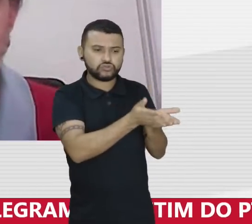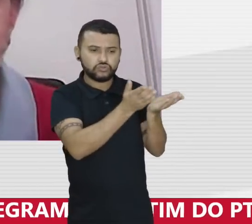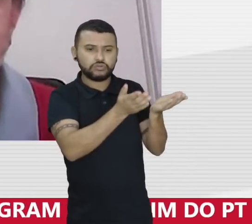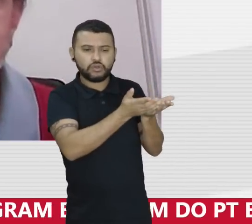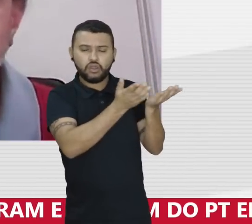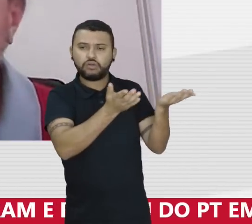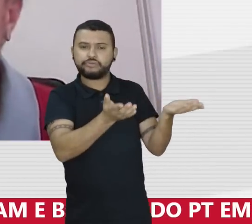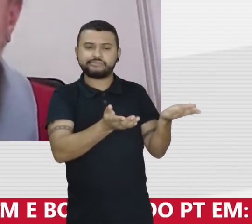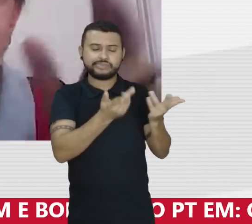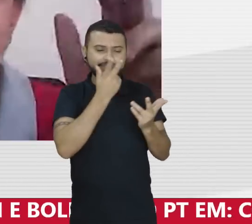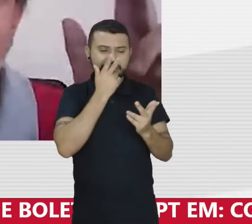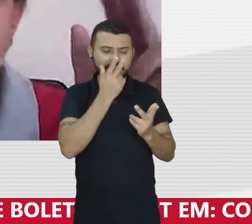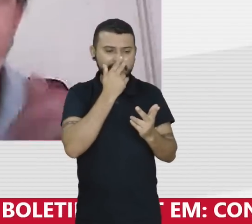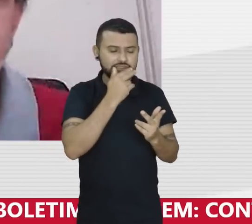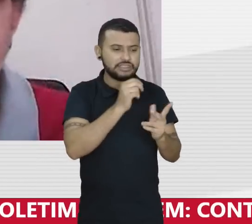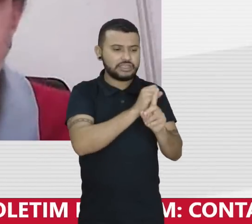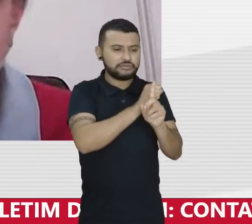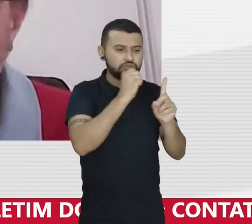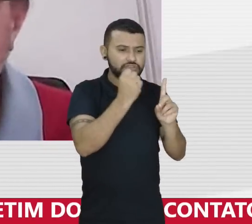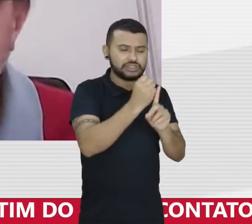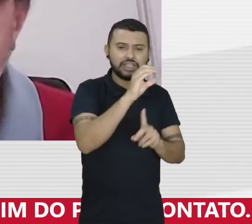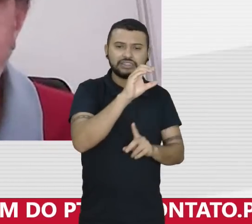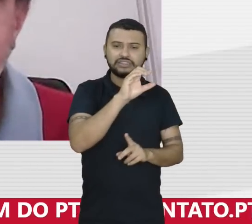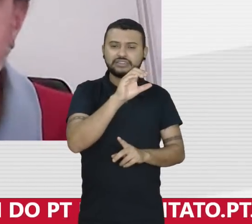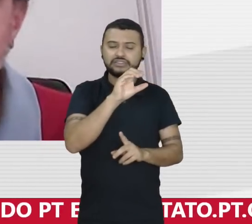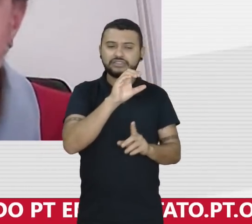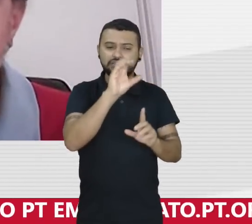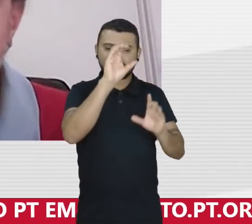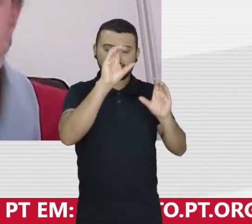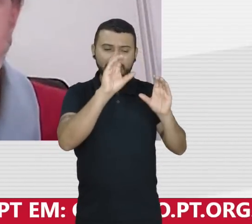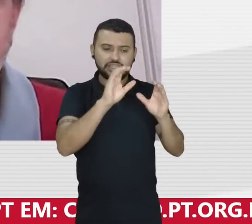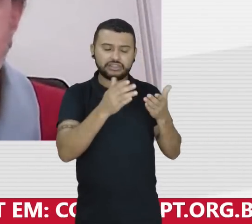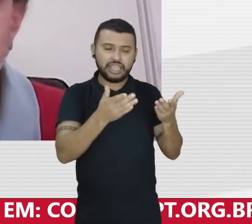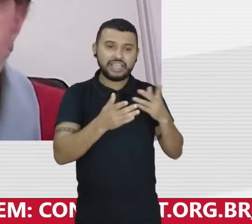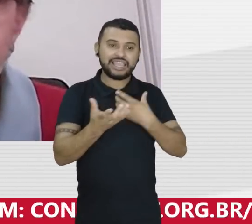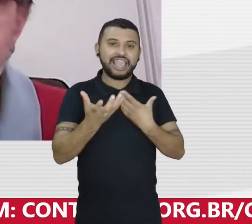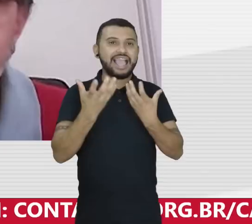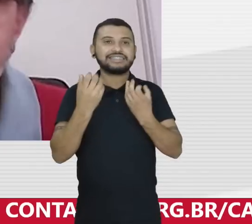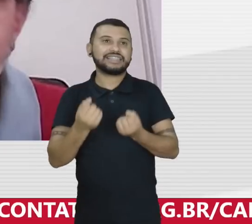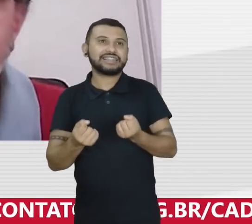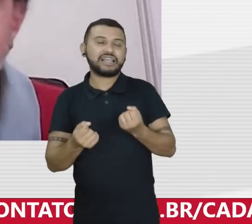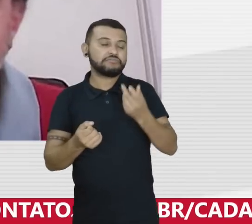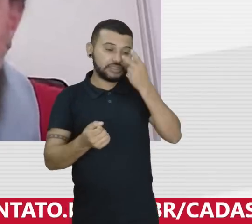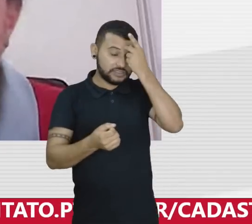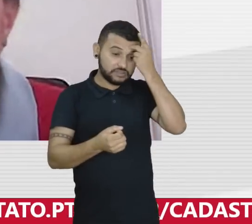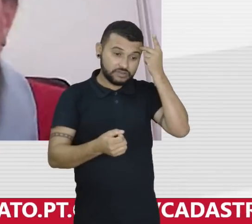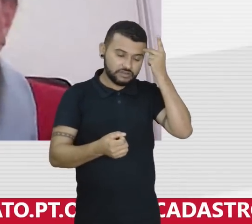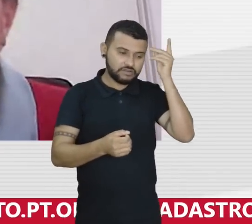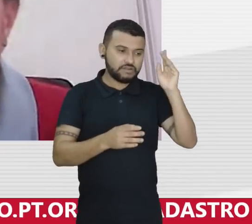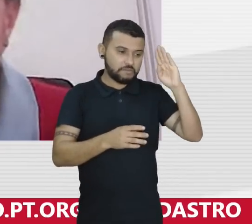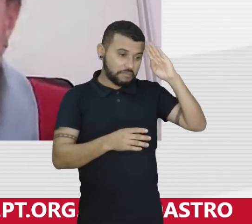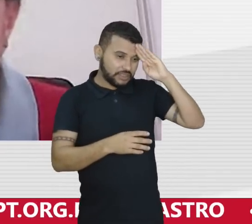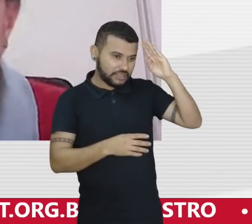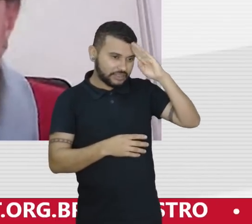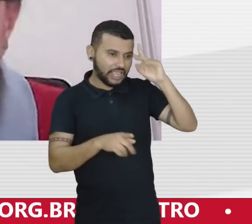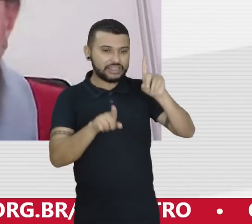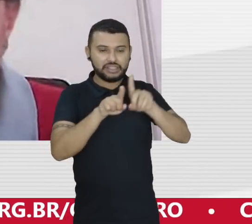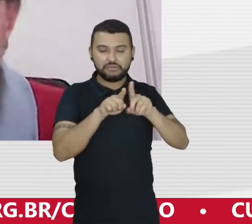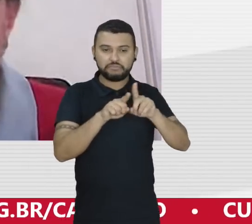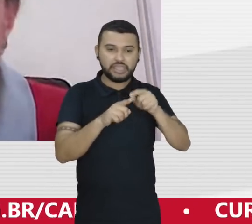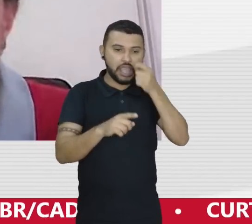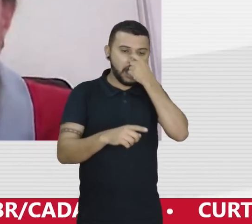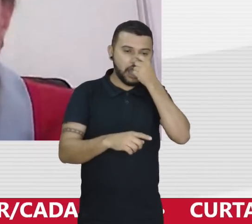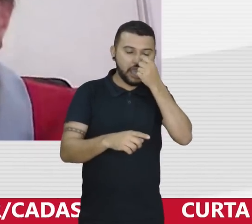solapar as bases de uma civilização, entre aspas, cristã e militarizada que ele representa,